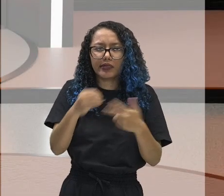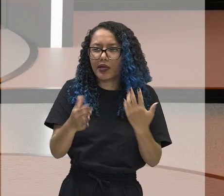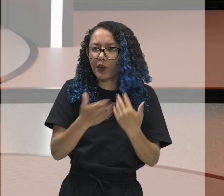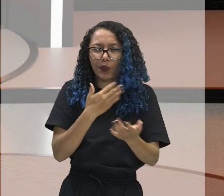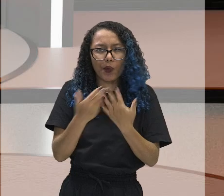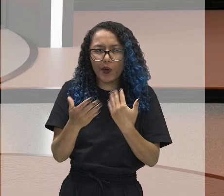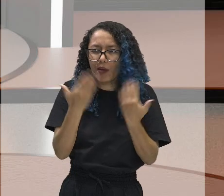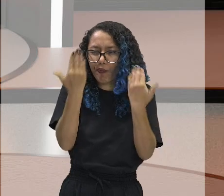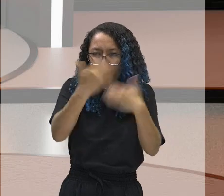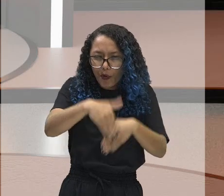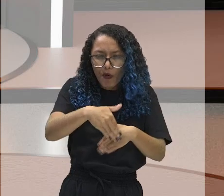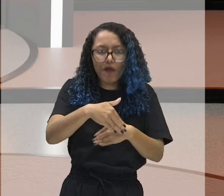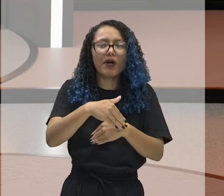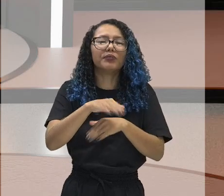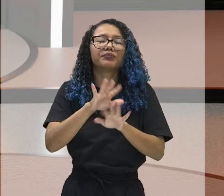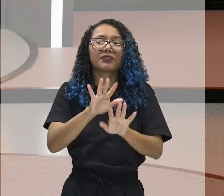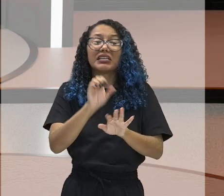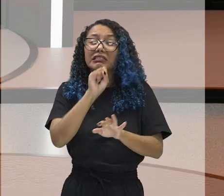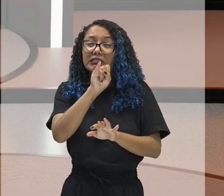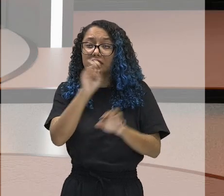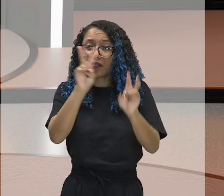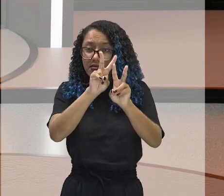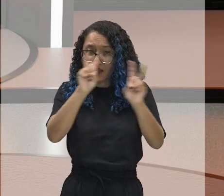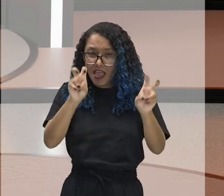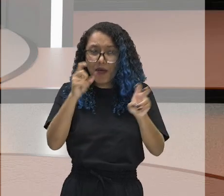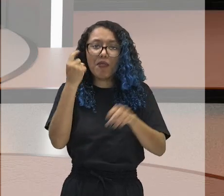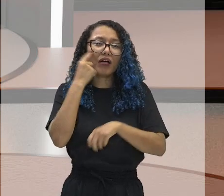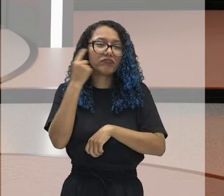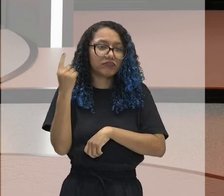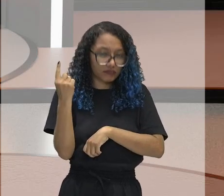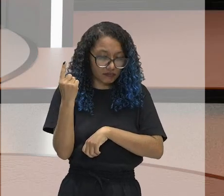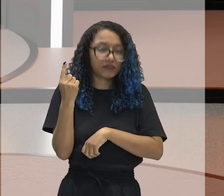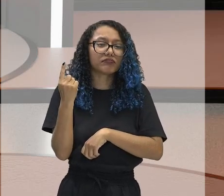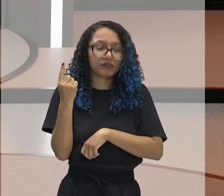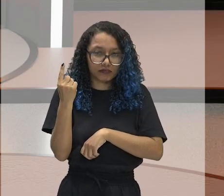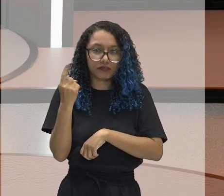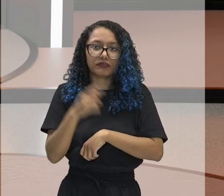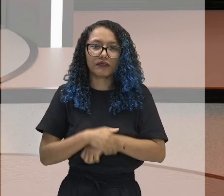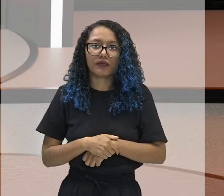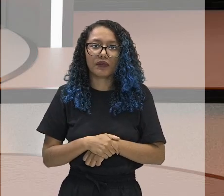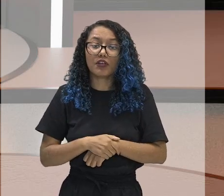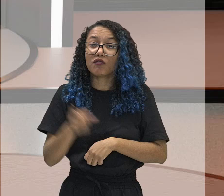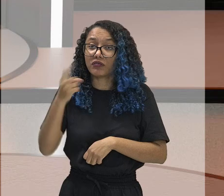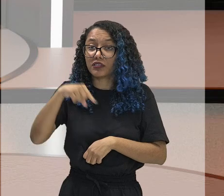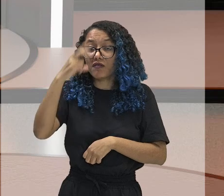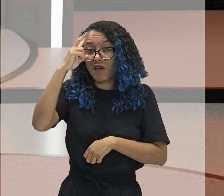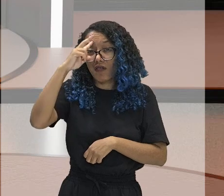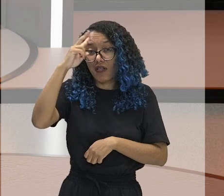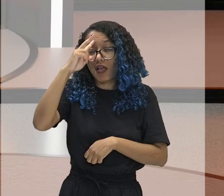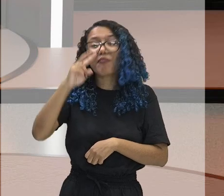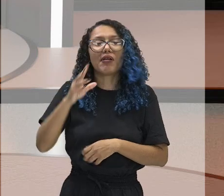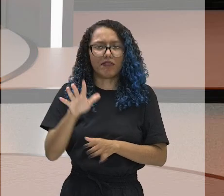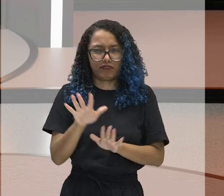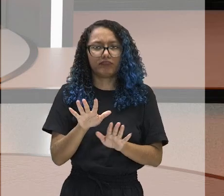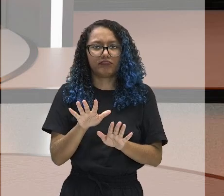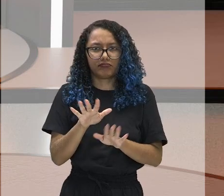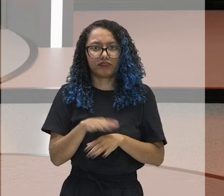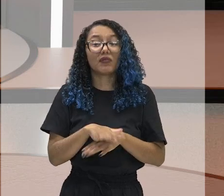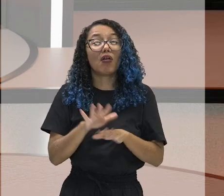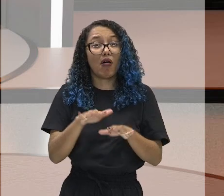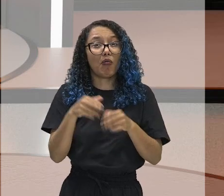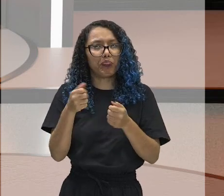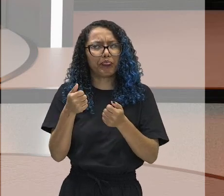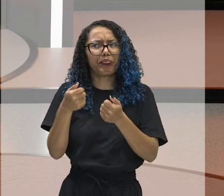fizerem, algo sobre a iconoclastia, o movimento iconoclasta, vocês vão lembrar o seguinte: opa, o